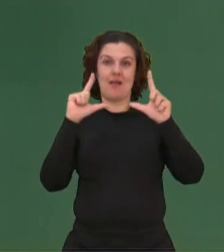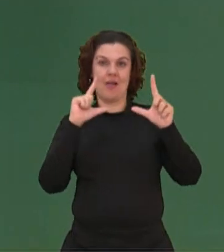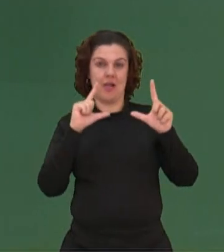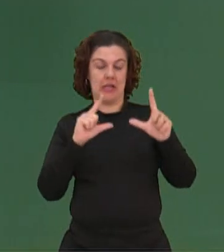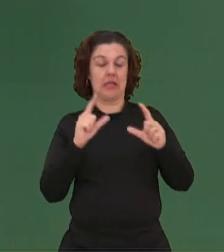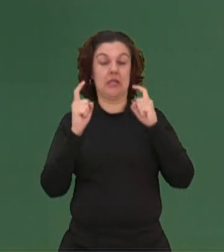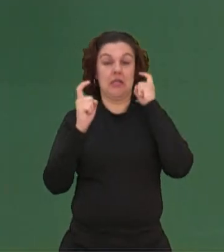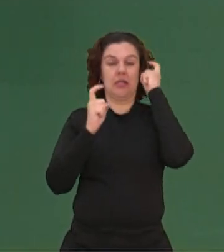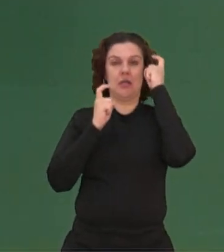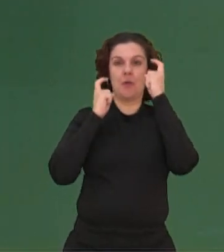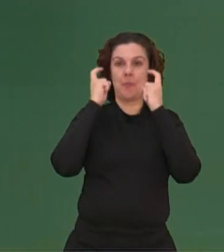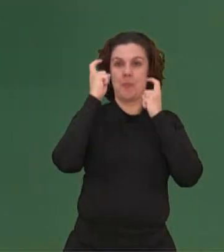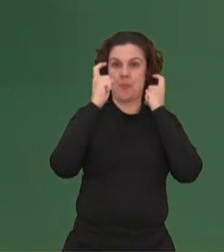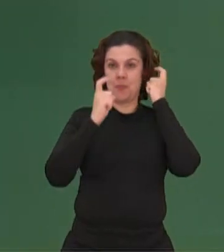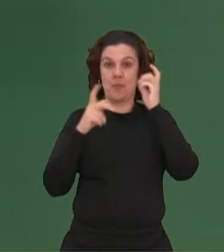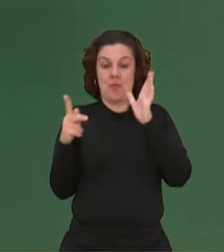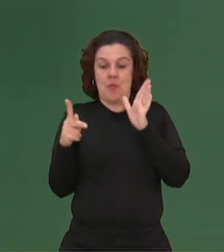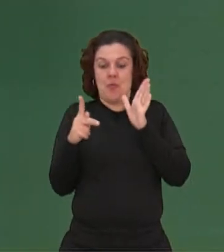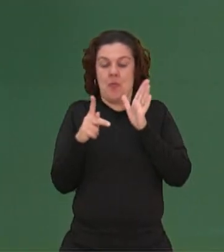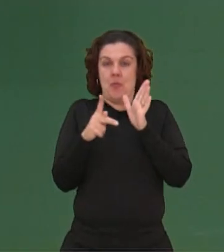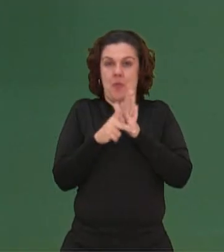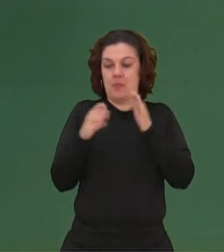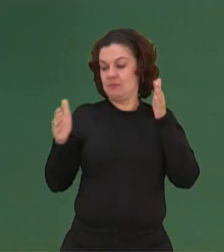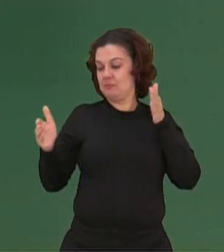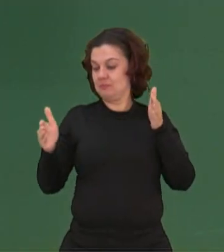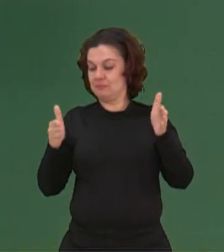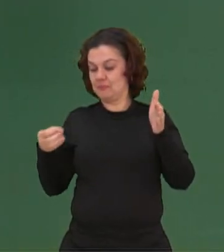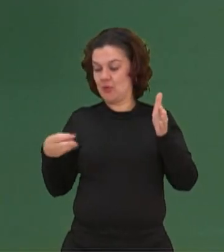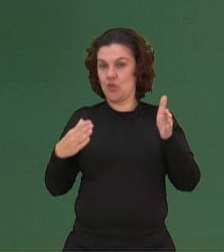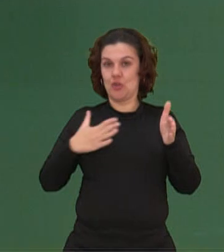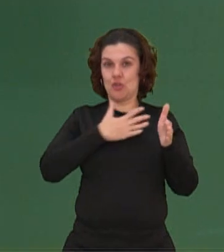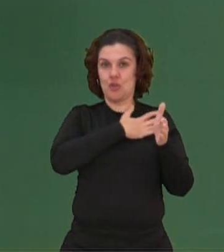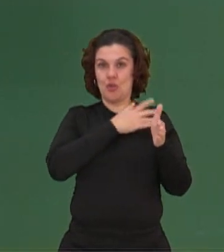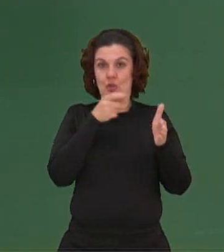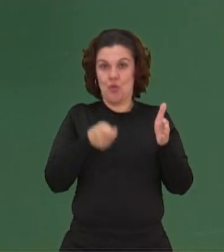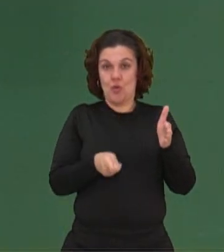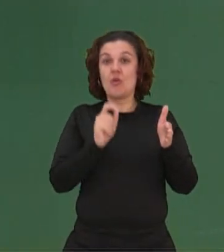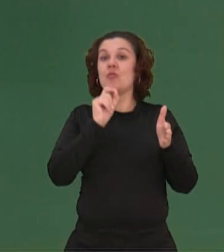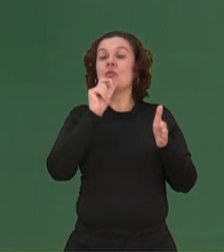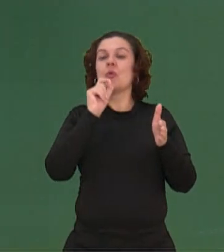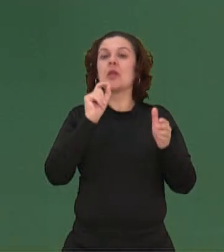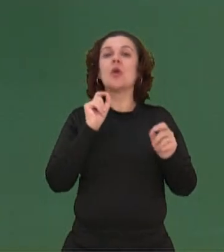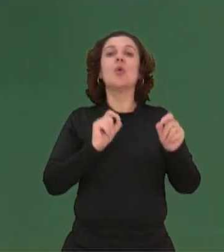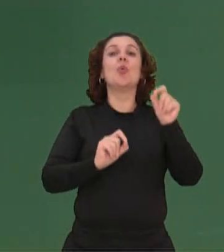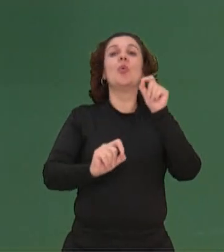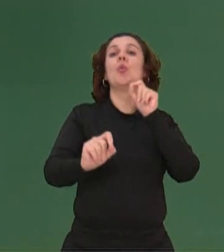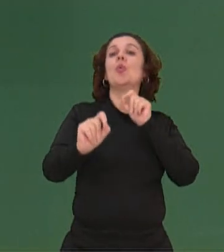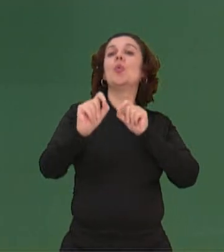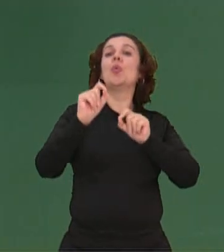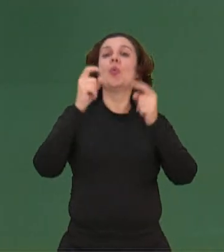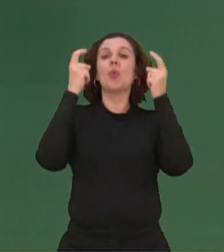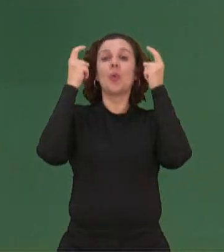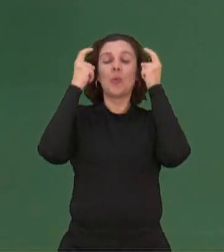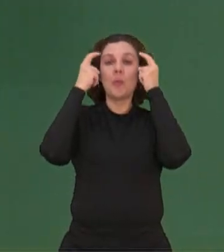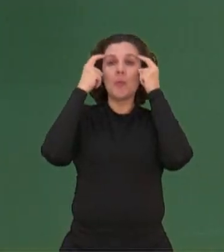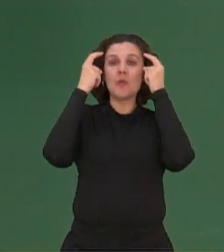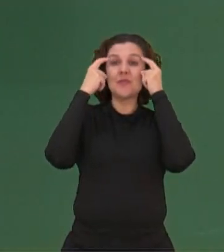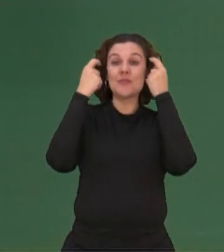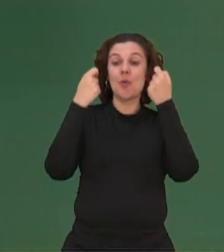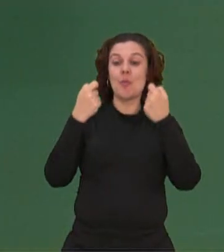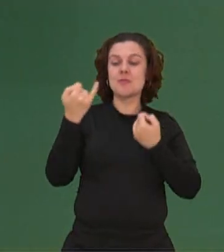algumas preocupações durante o Estado Novo era com o que a população tinha